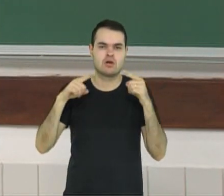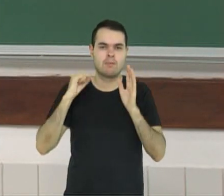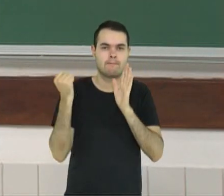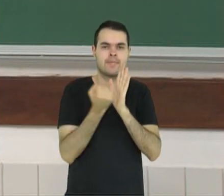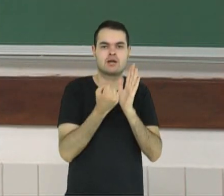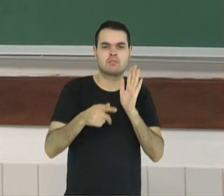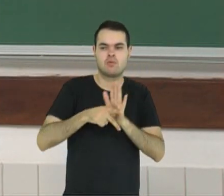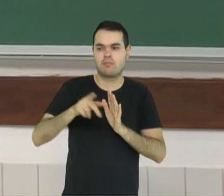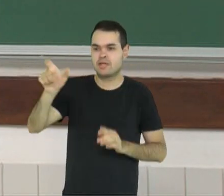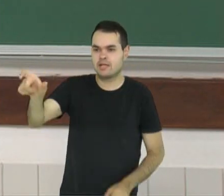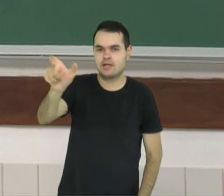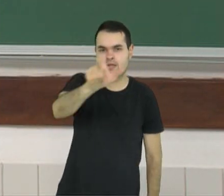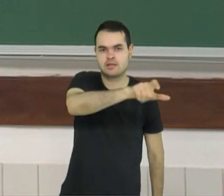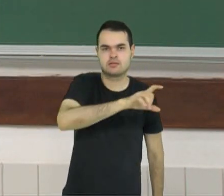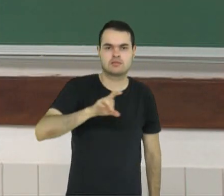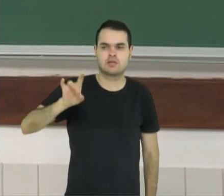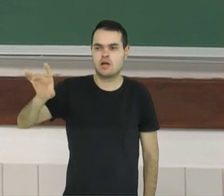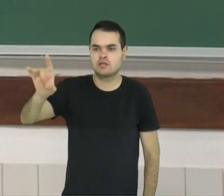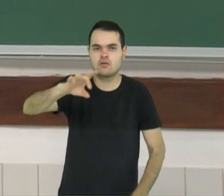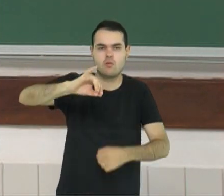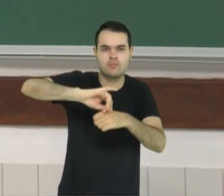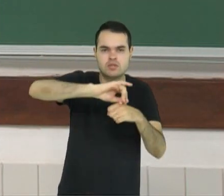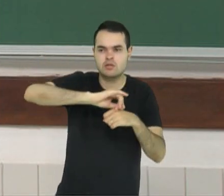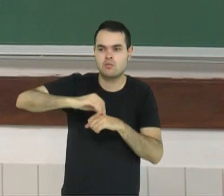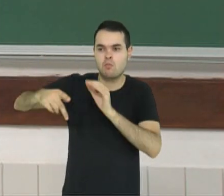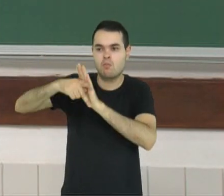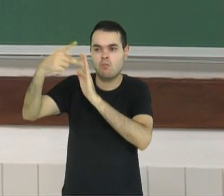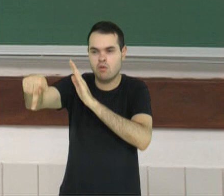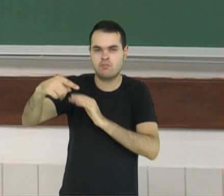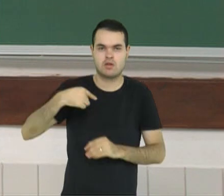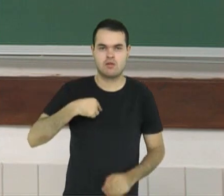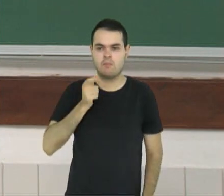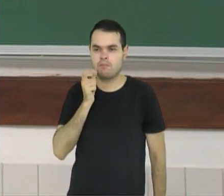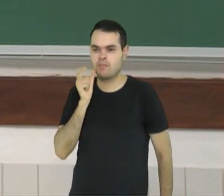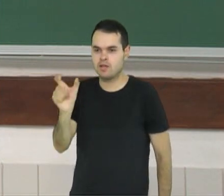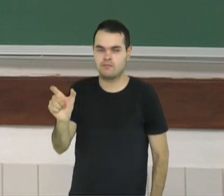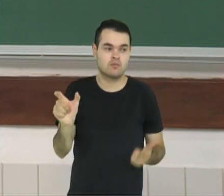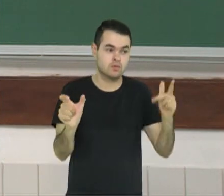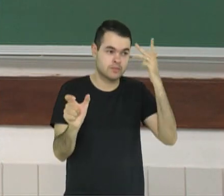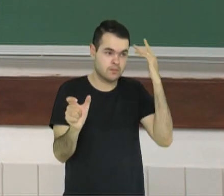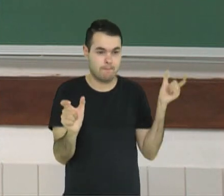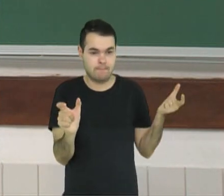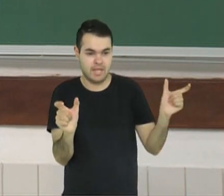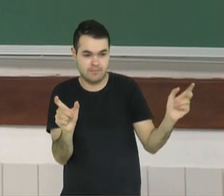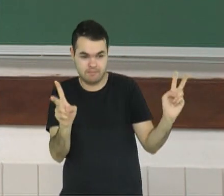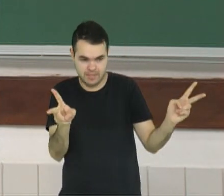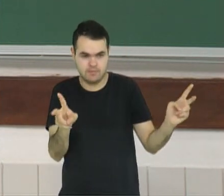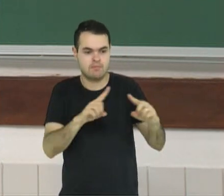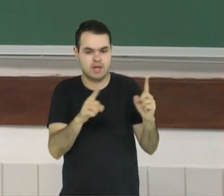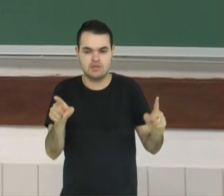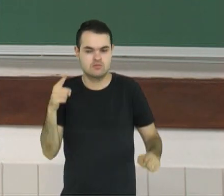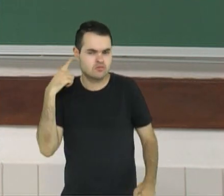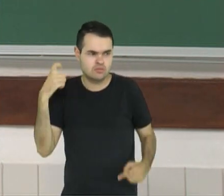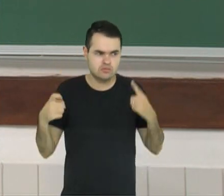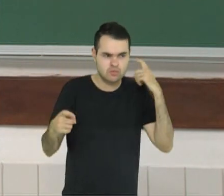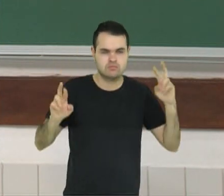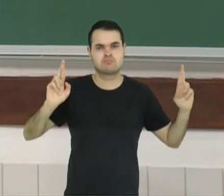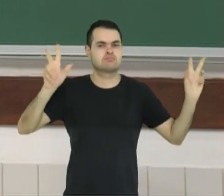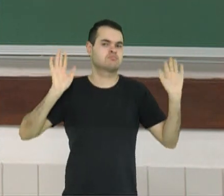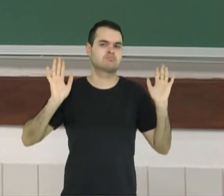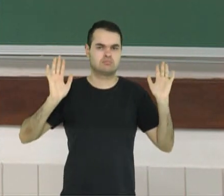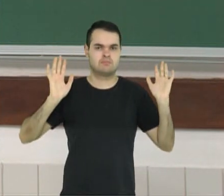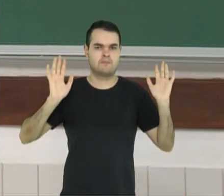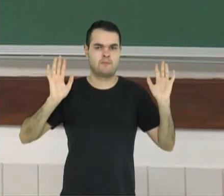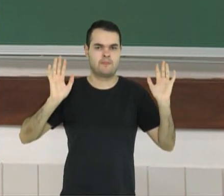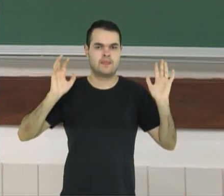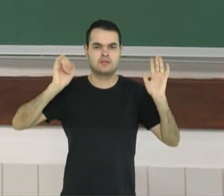vocal da pessoa ou do objeto. Digamos assim, eu estou falando uma palavra, tem uma outra pessoa falando uma palavra. Se vocês não me virem, vocês vão saber que